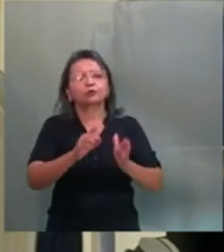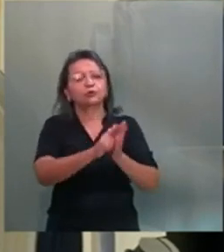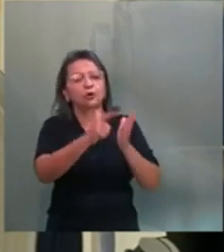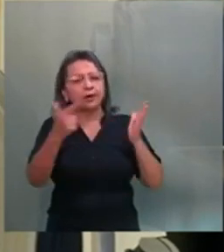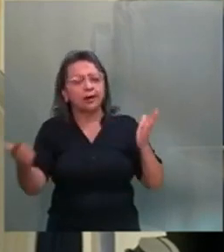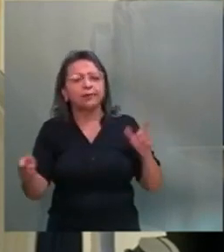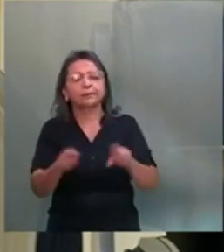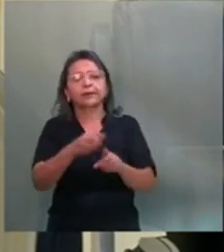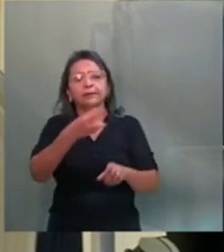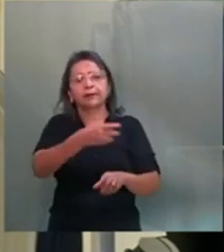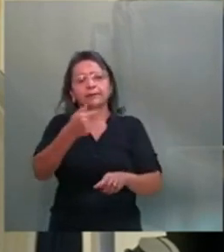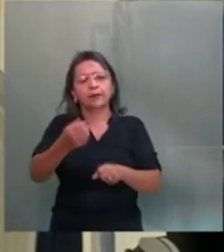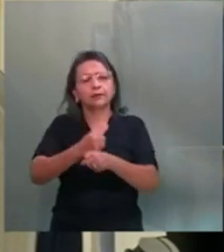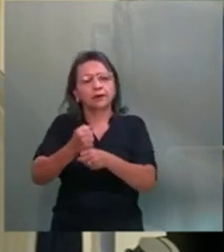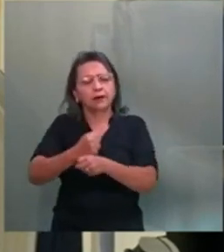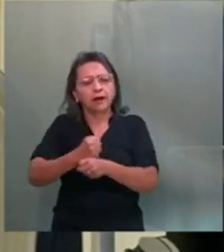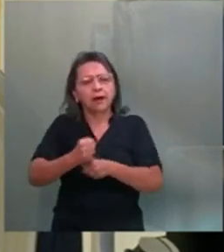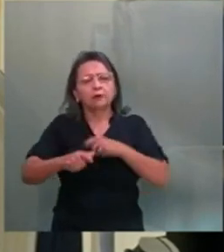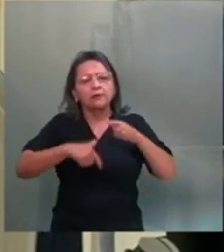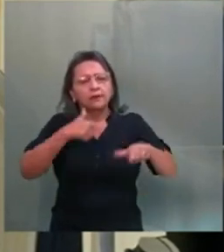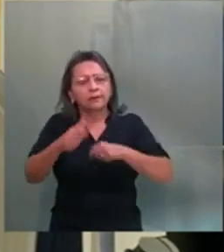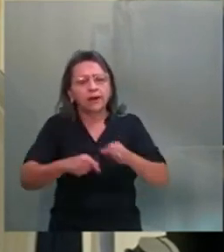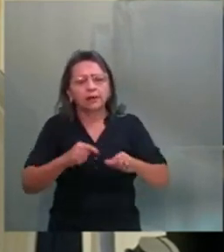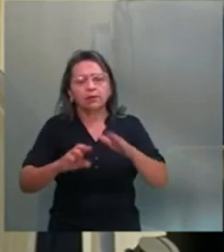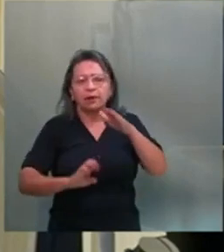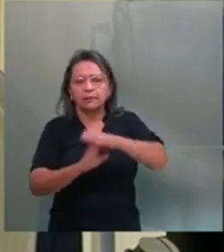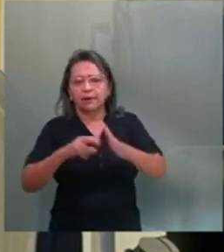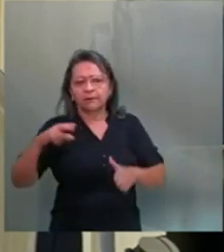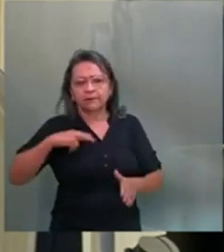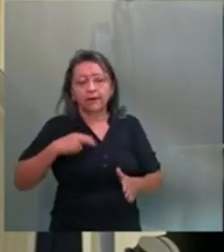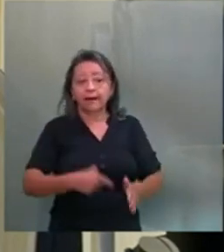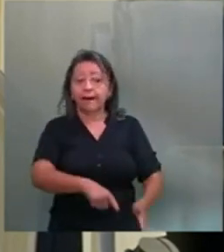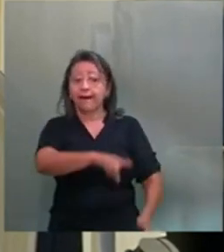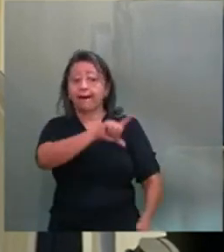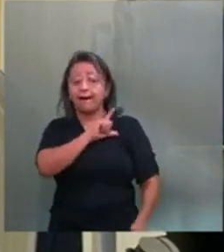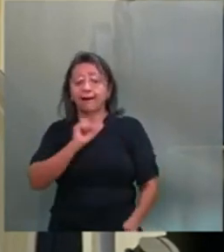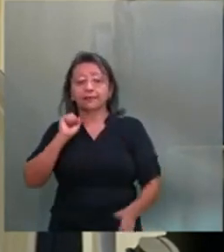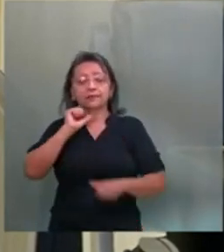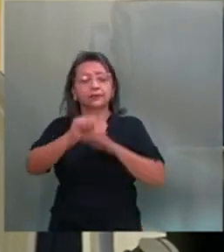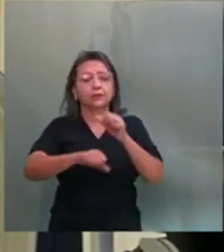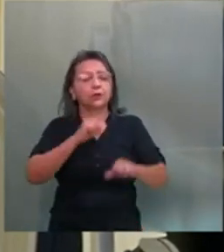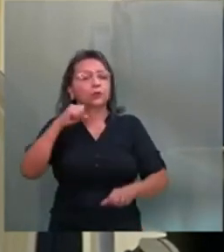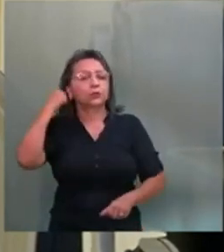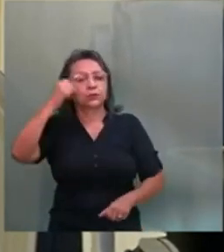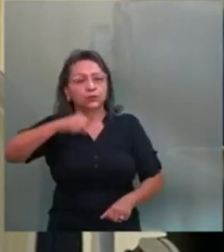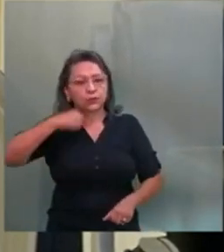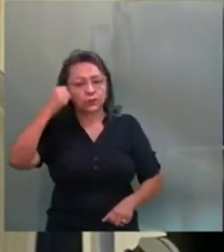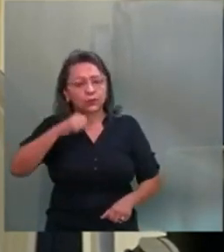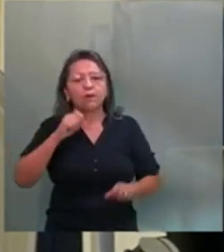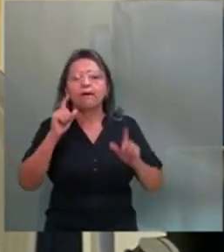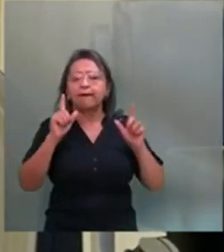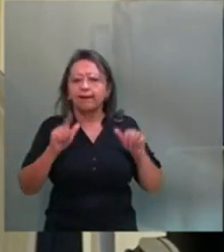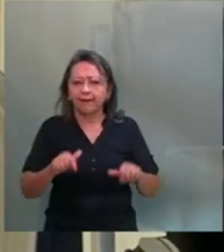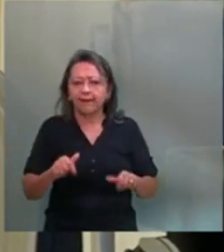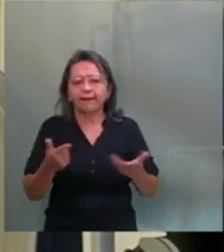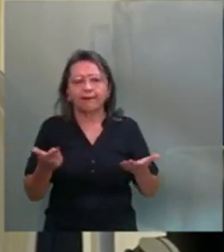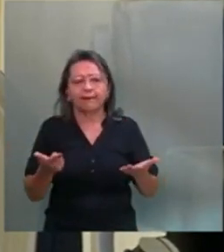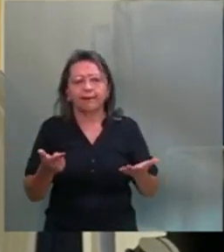anos de dedicação à vida privada antes de me tornar um senador, é